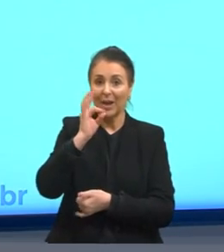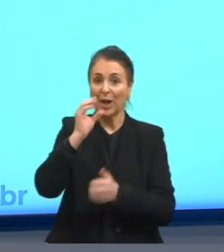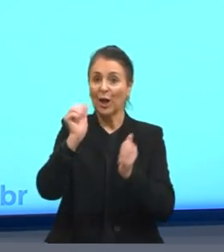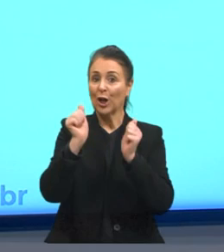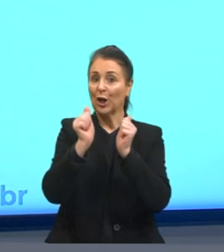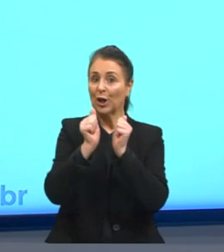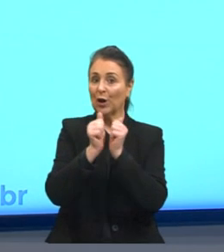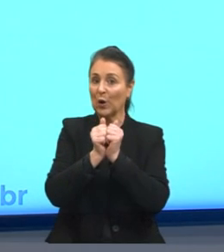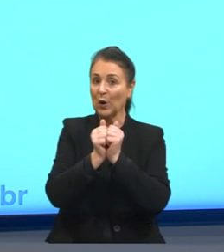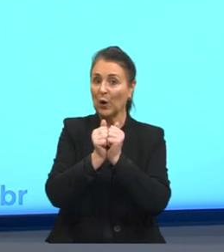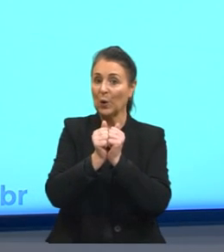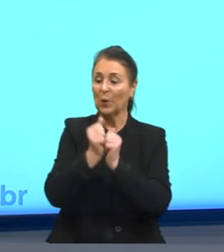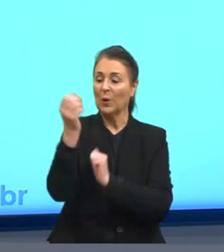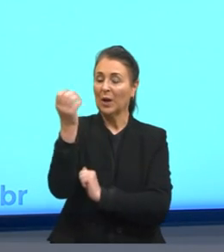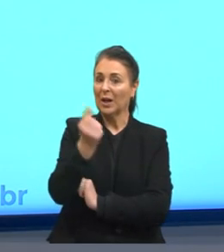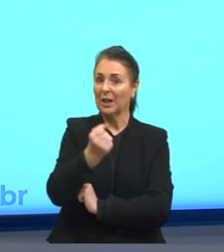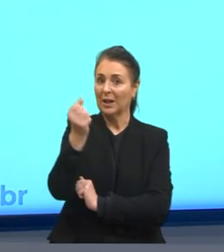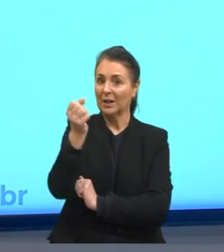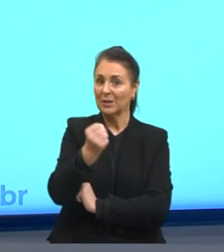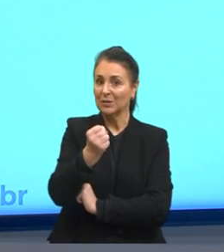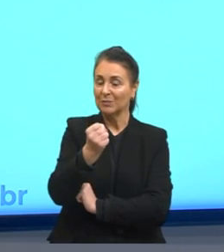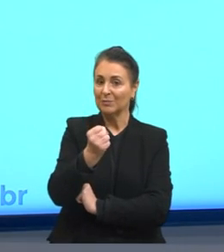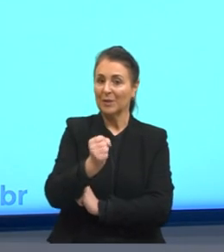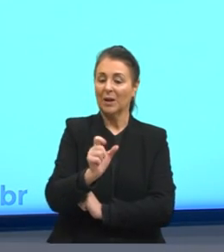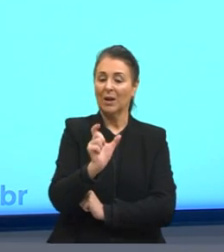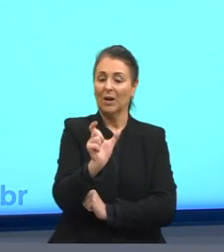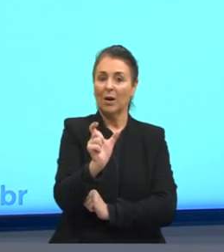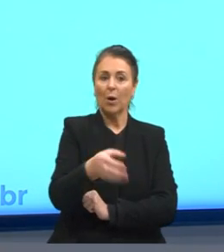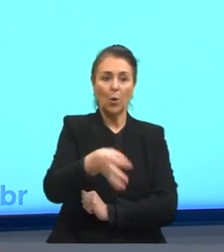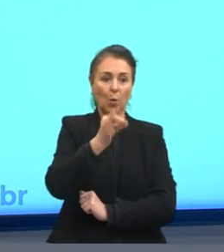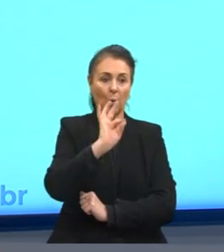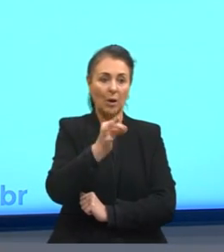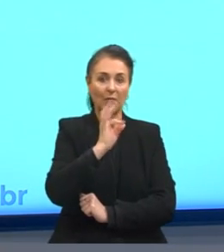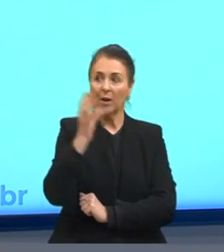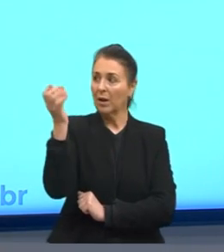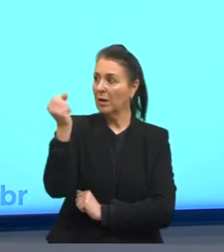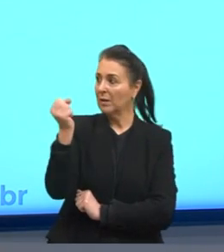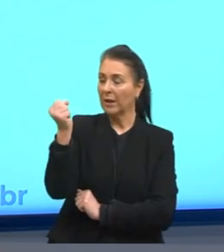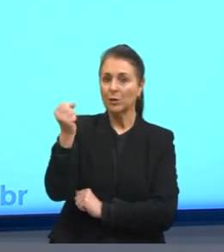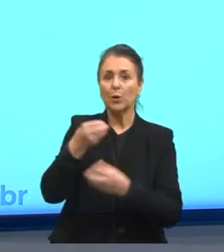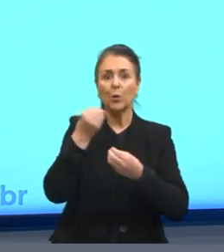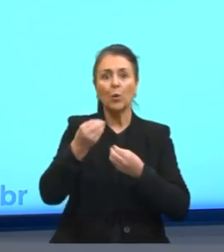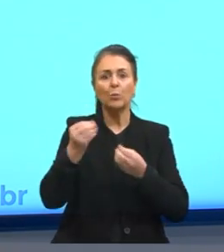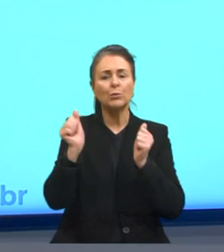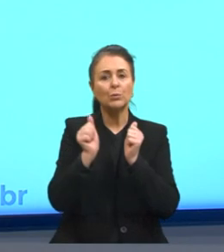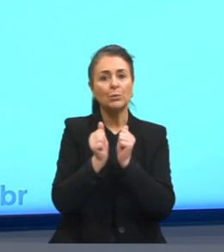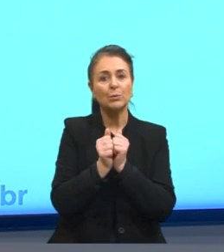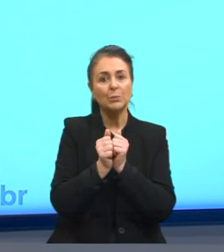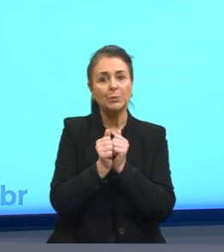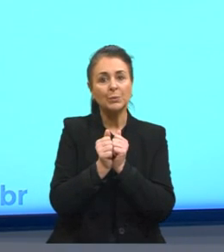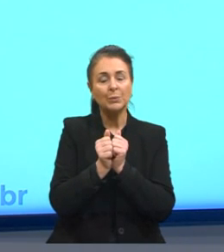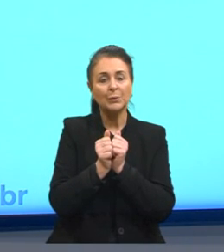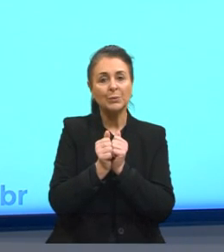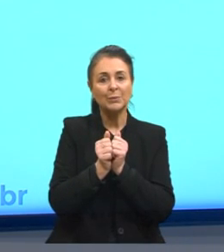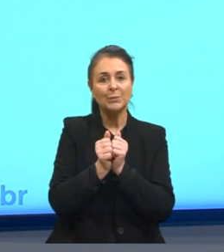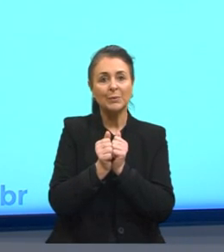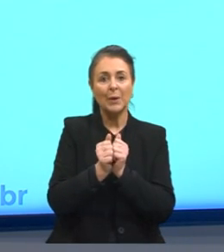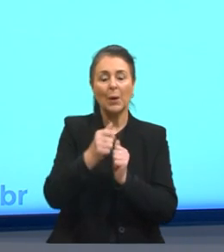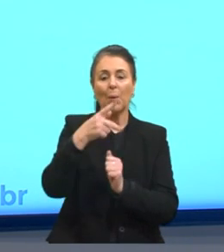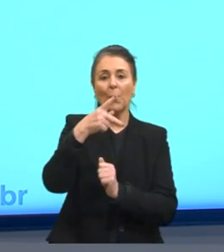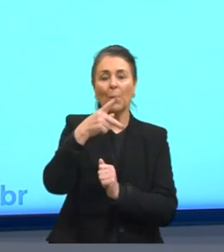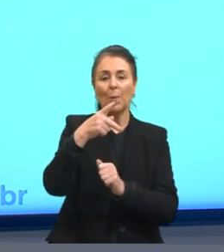Café com leite. A gente tem a palavra café e leite. O com serve para juntar as duas. Pé de